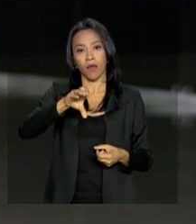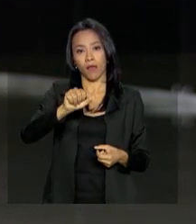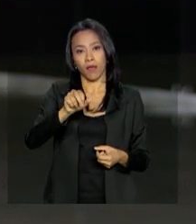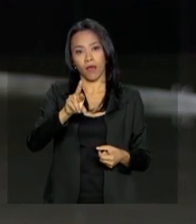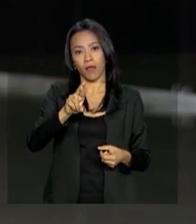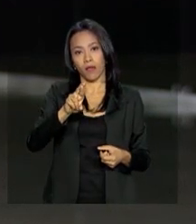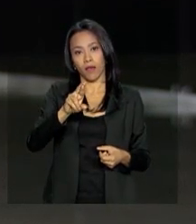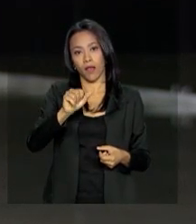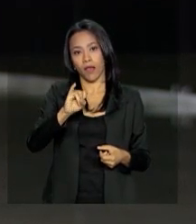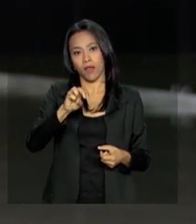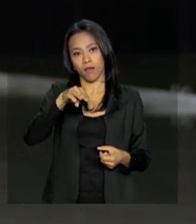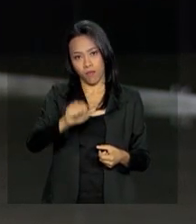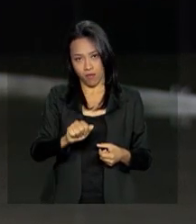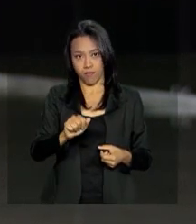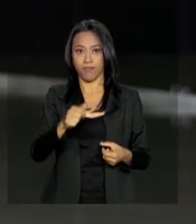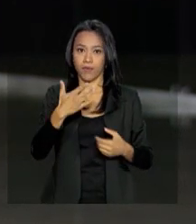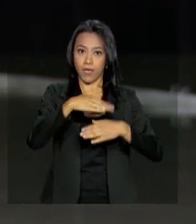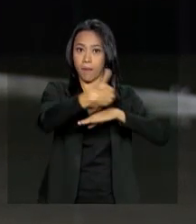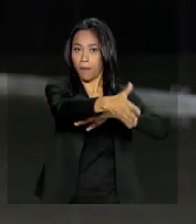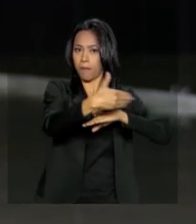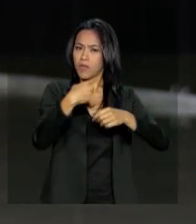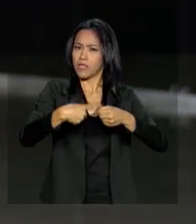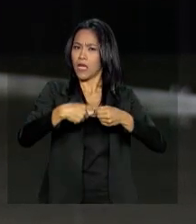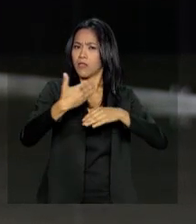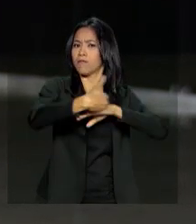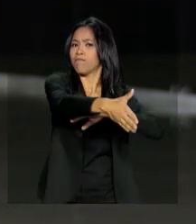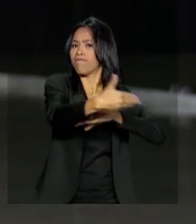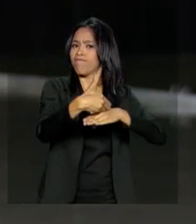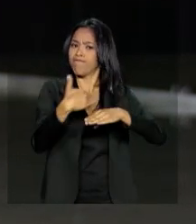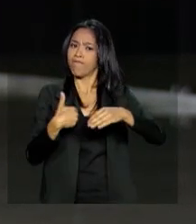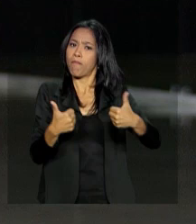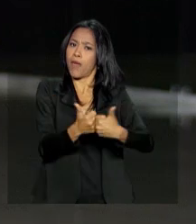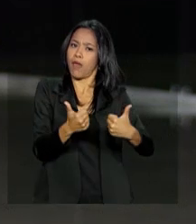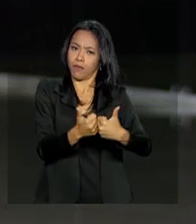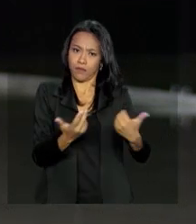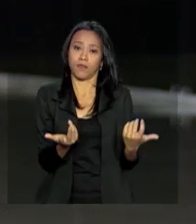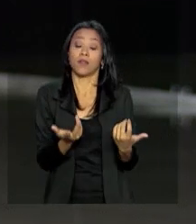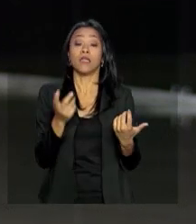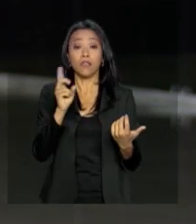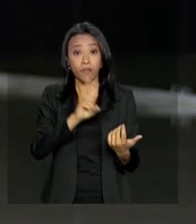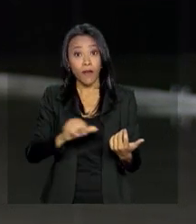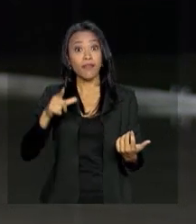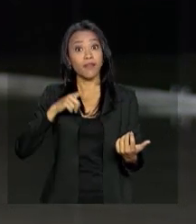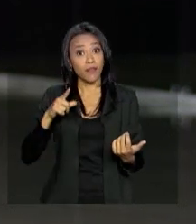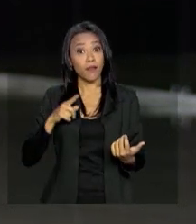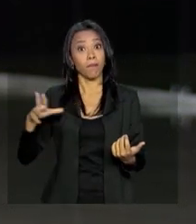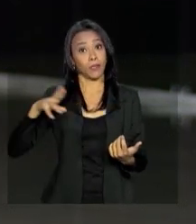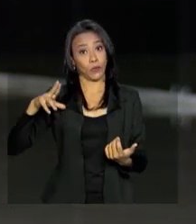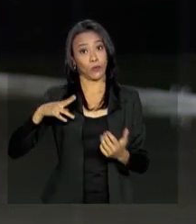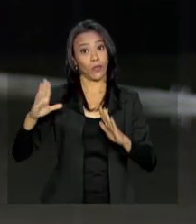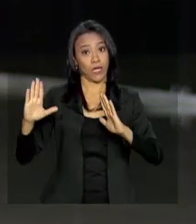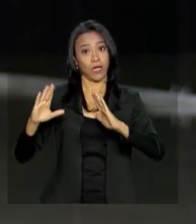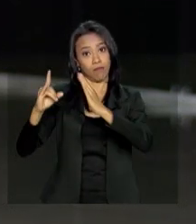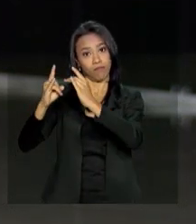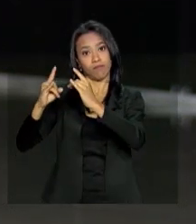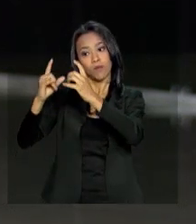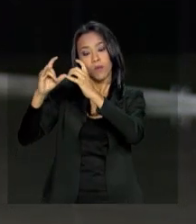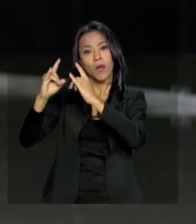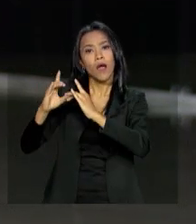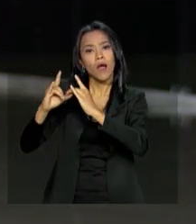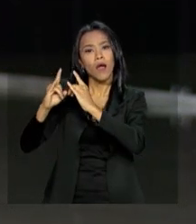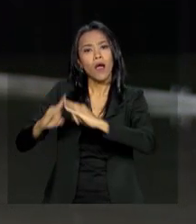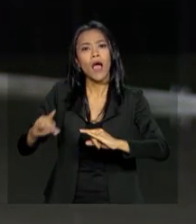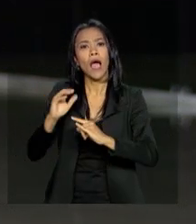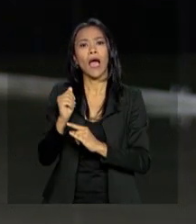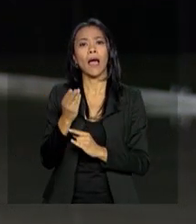países agora o processo de interiorização vai contar também com abrigos particulares os vôos devem sair de